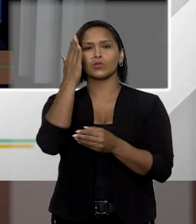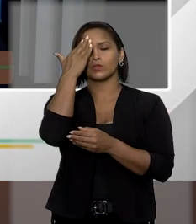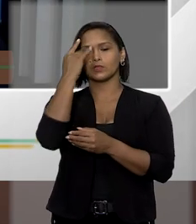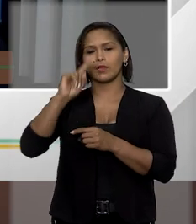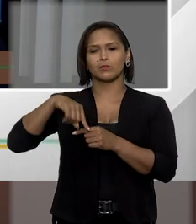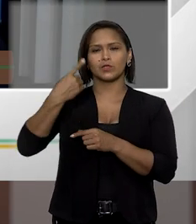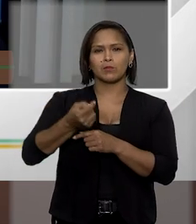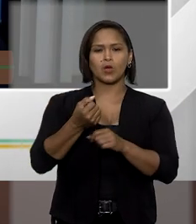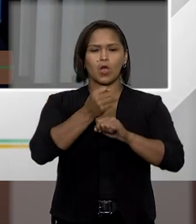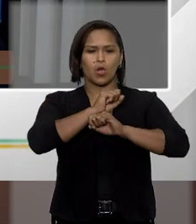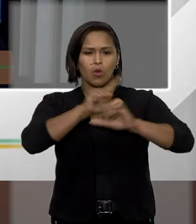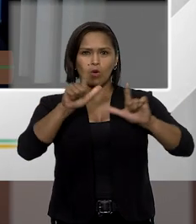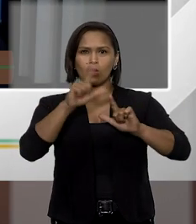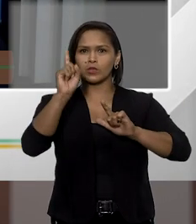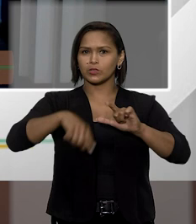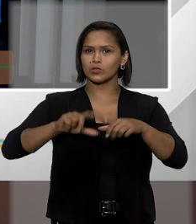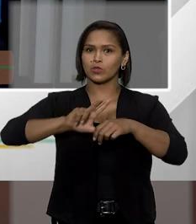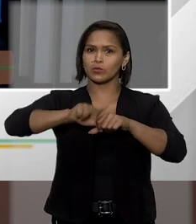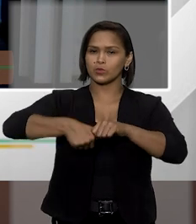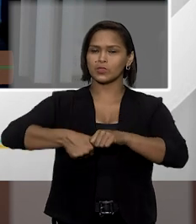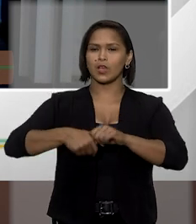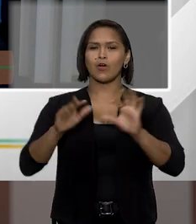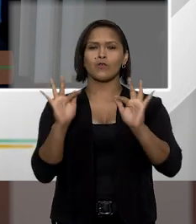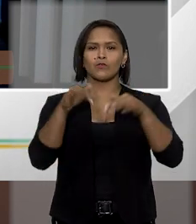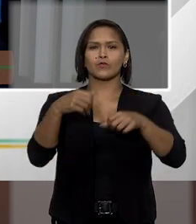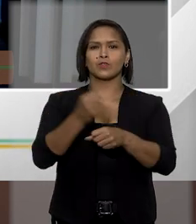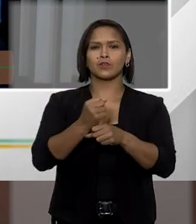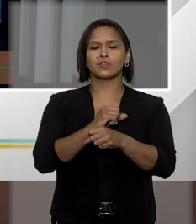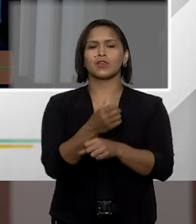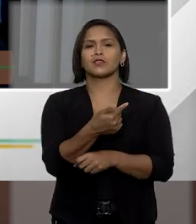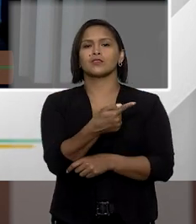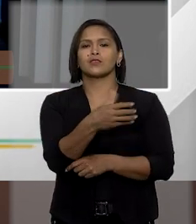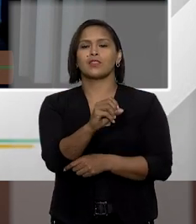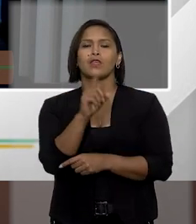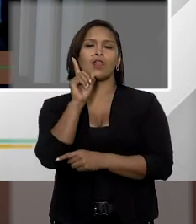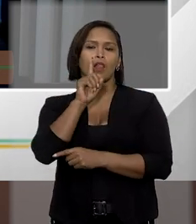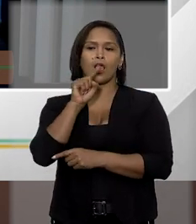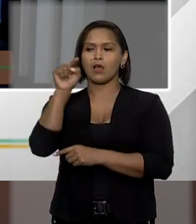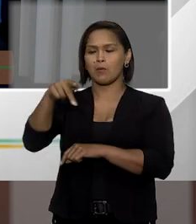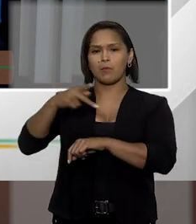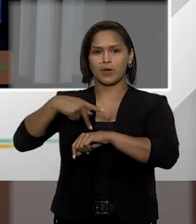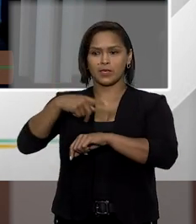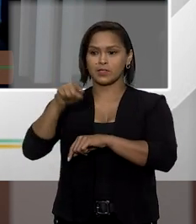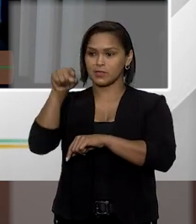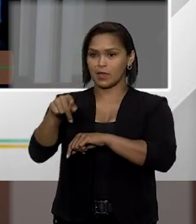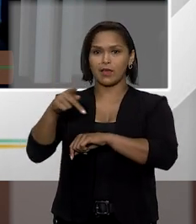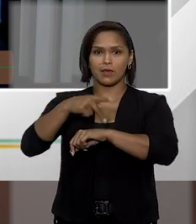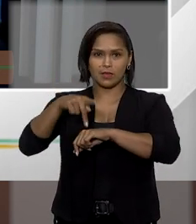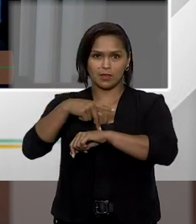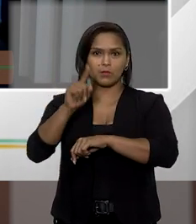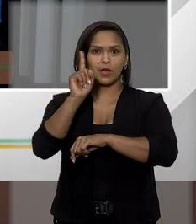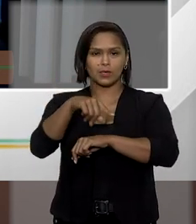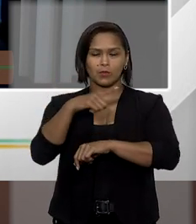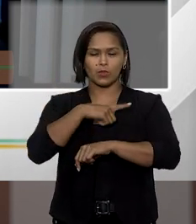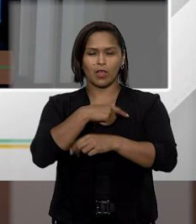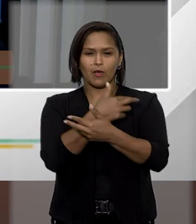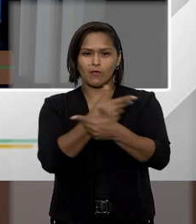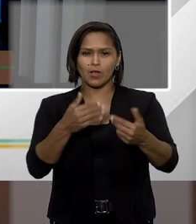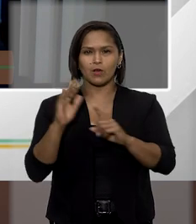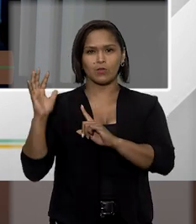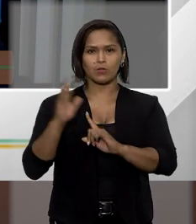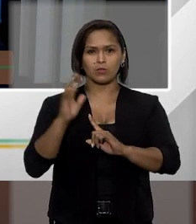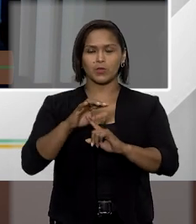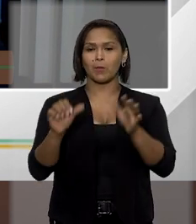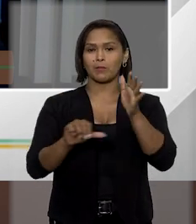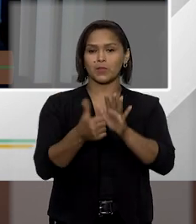sabem, depois de alguns escândalos de corrupção havidos no final da década de 70 nos Estados Unidos, isso levou aquele país, por conta de uma certa